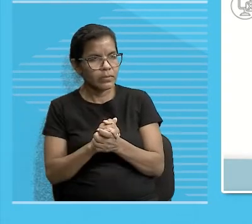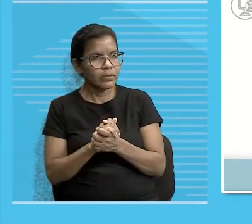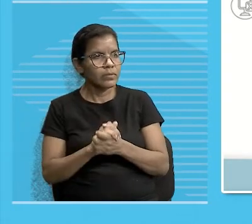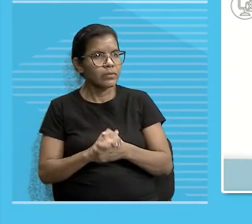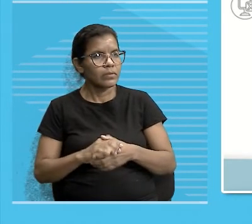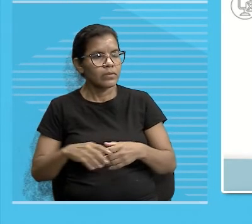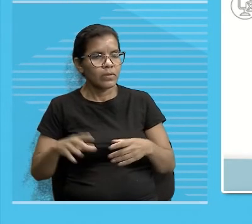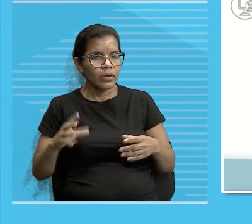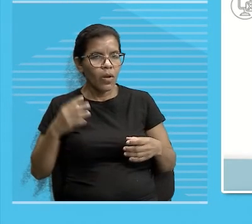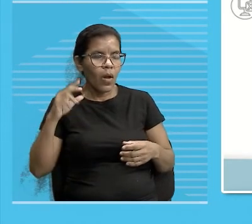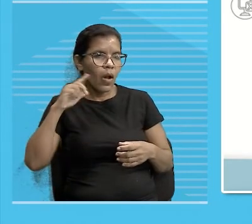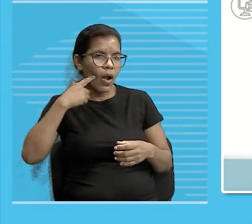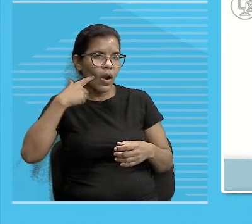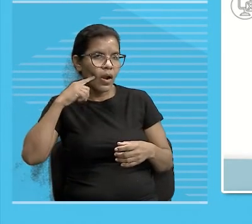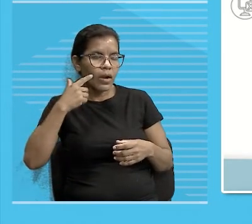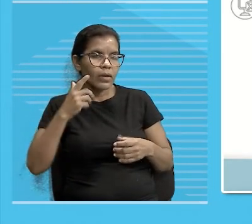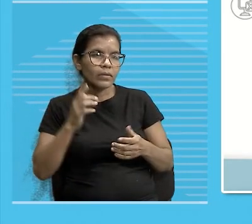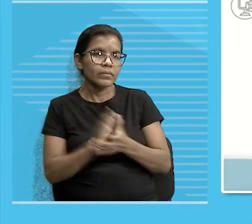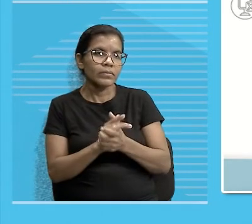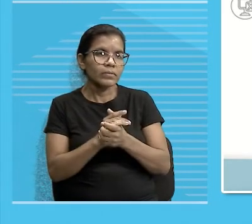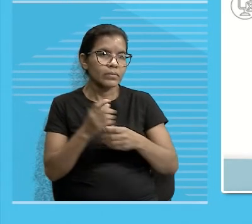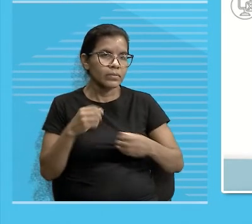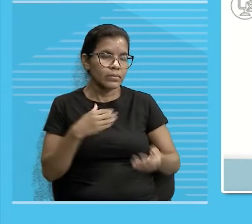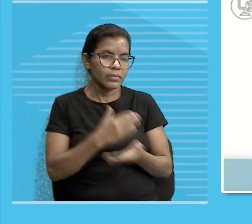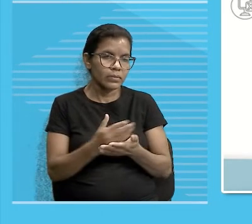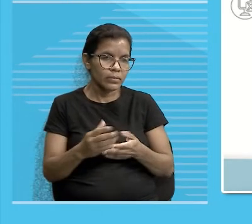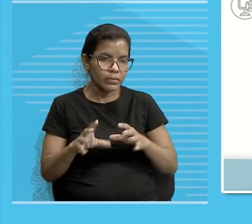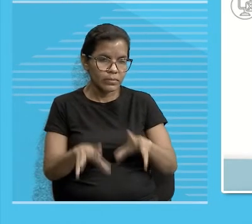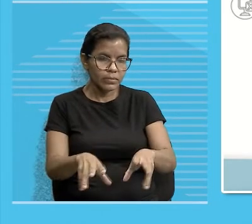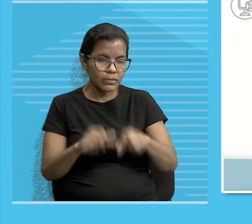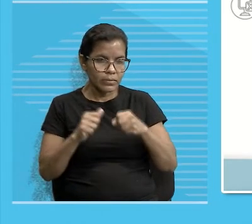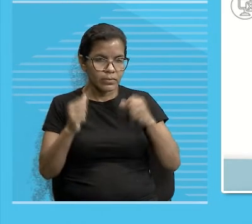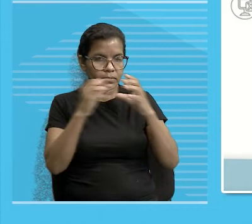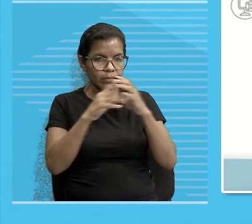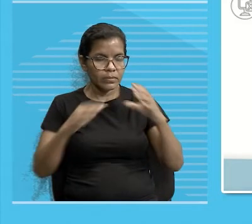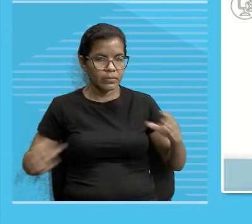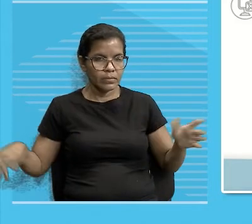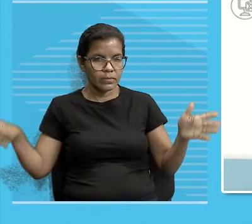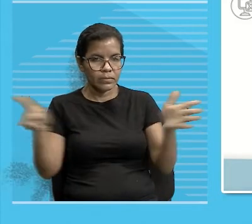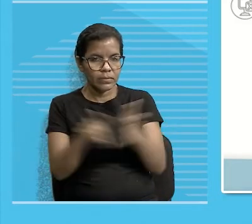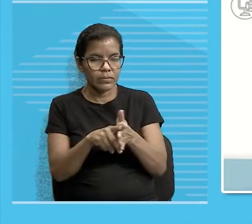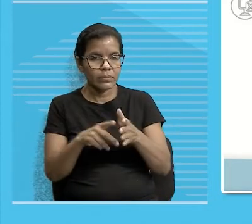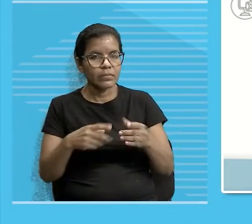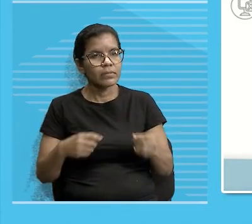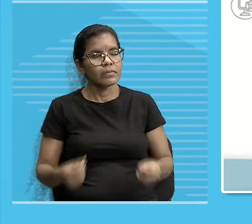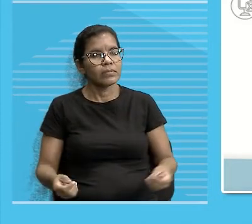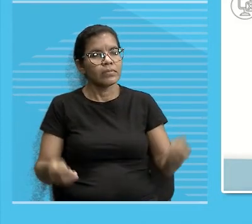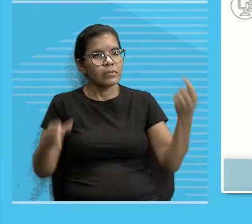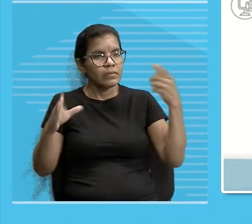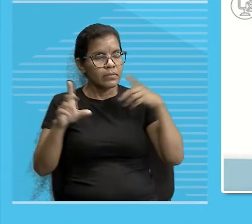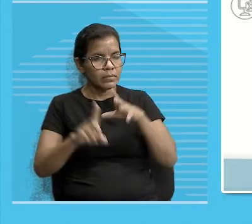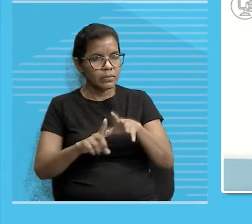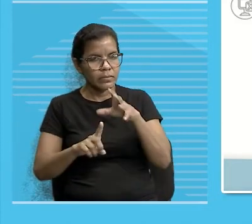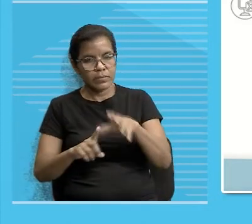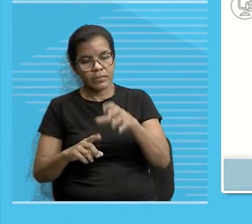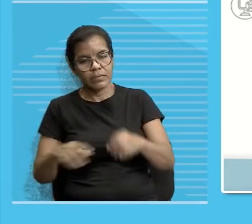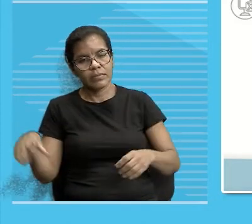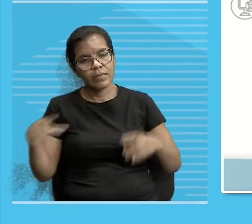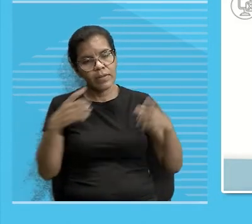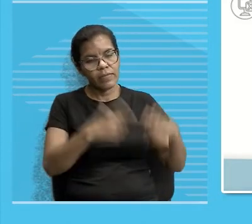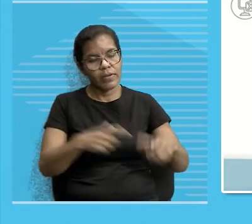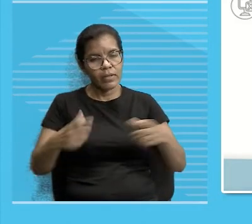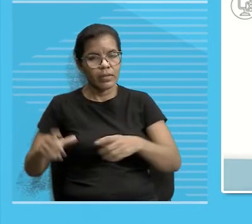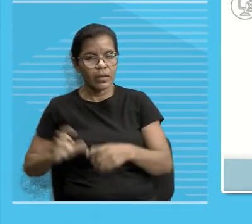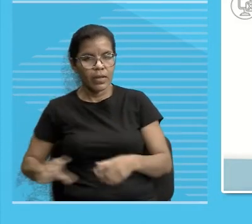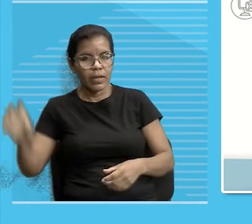ar de ouro. Acabou adquirindo características próprias por receber influência de vários lugares da Europa. Em